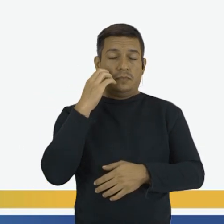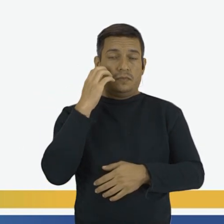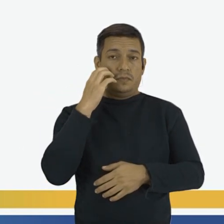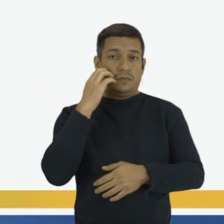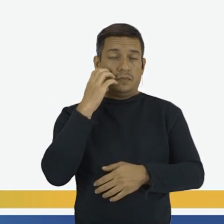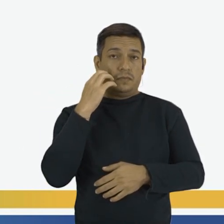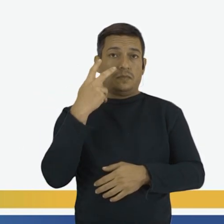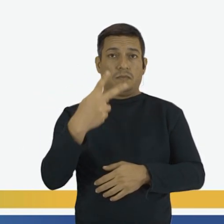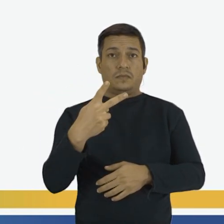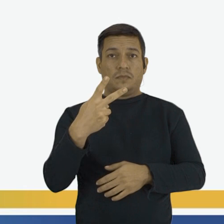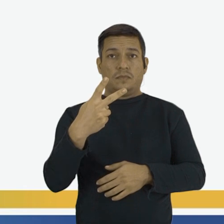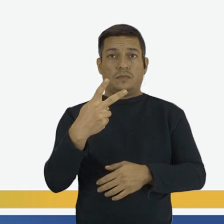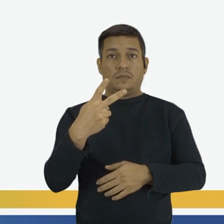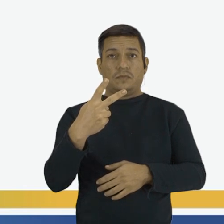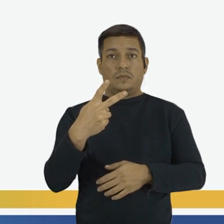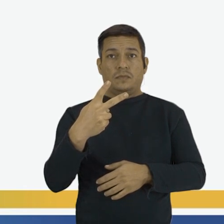XXI.